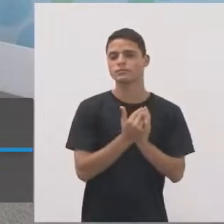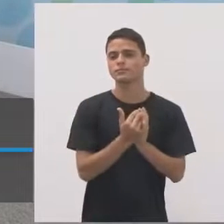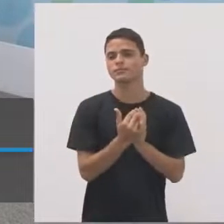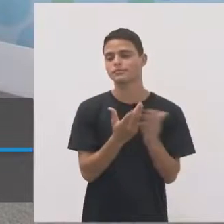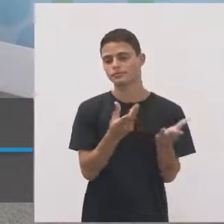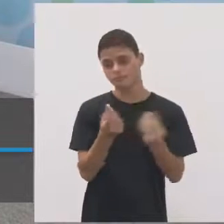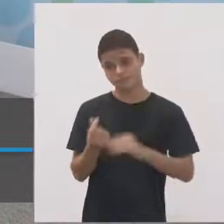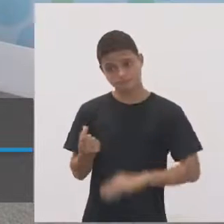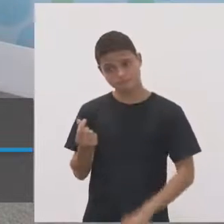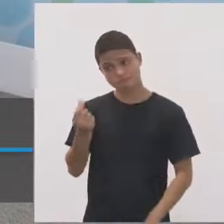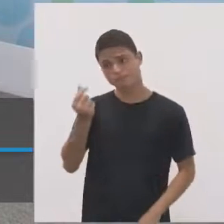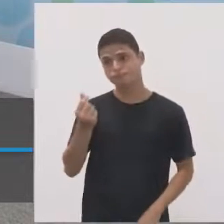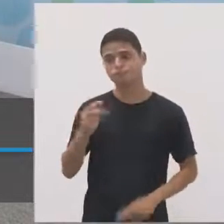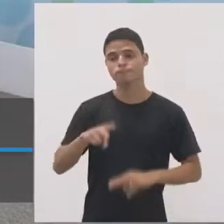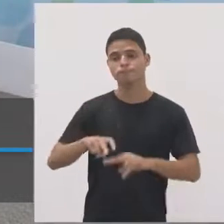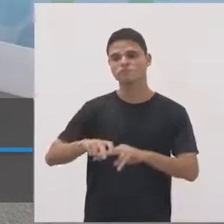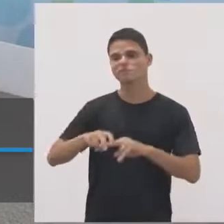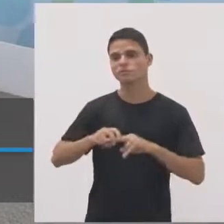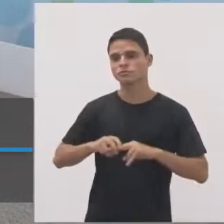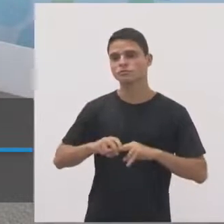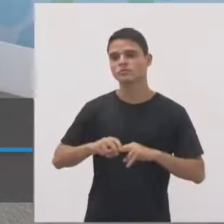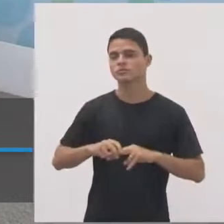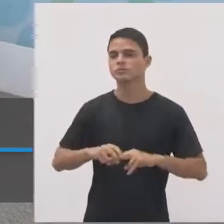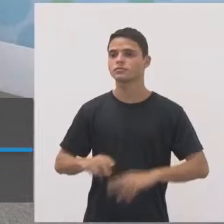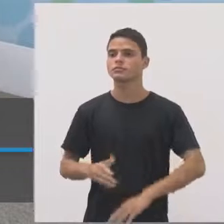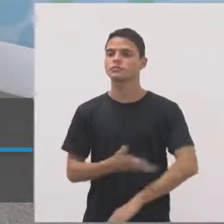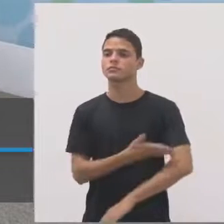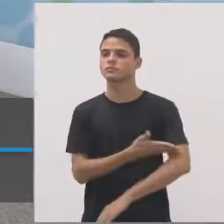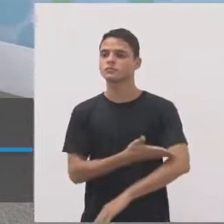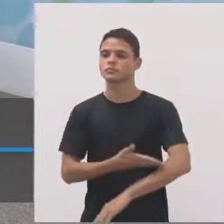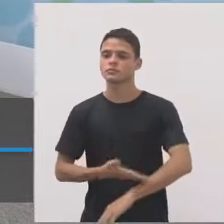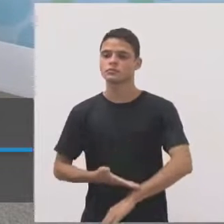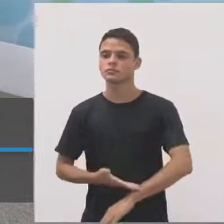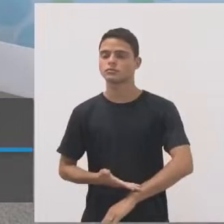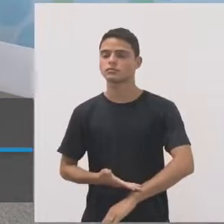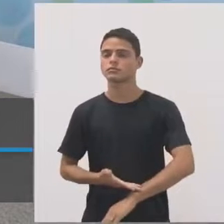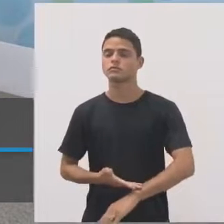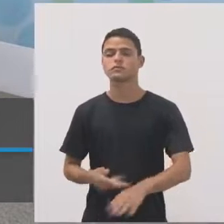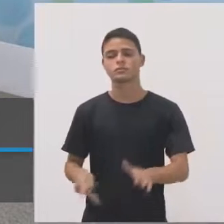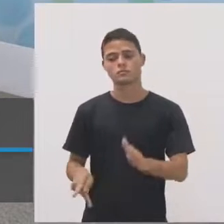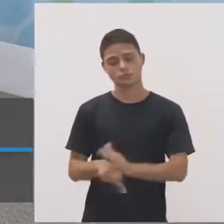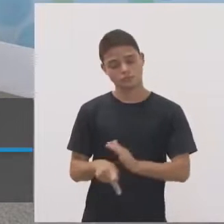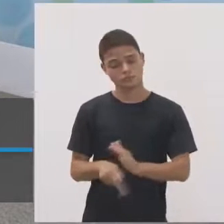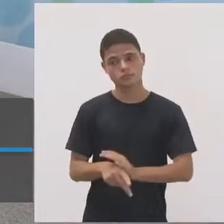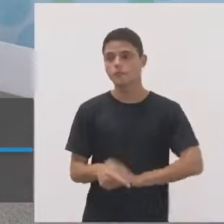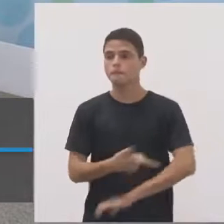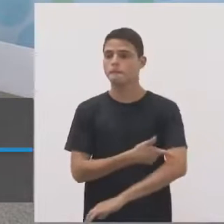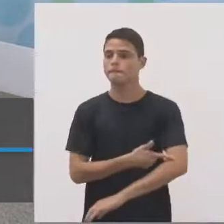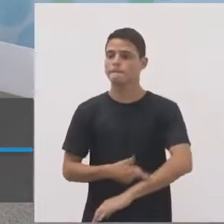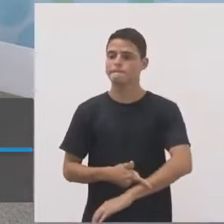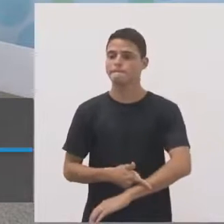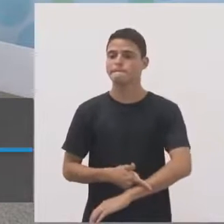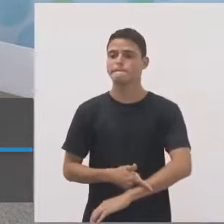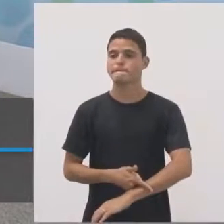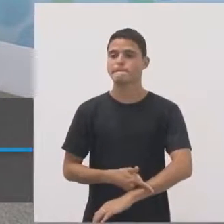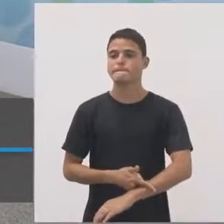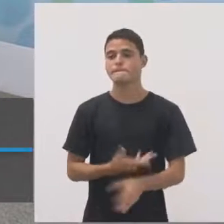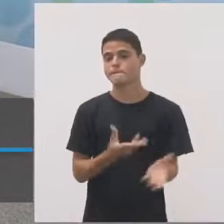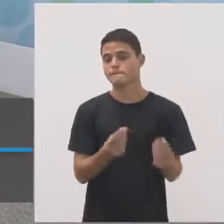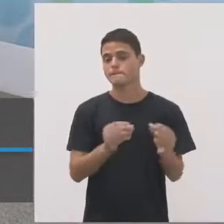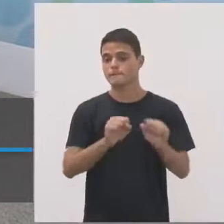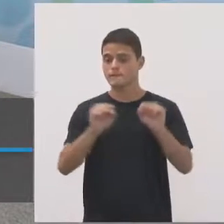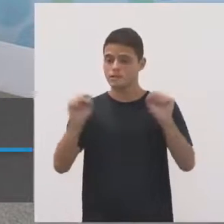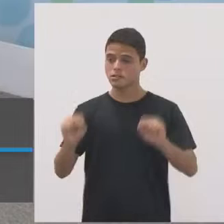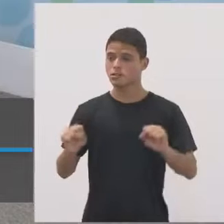né? Por isso que talvez a educação tá 100% com a Microsoft, né? Com Windows, né? Porque o sistema operacional não chega a ser tão caro,